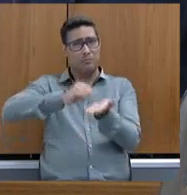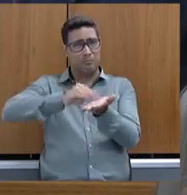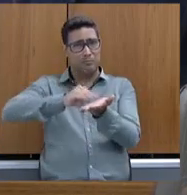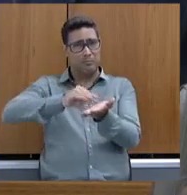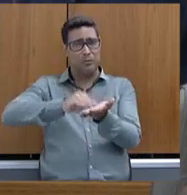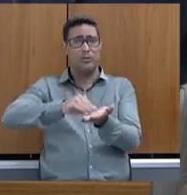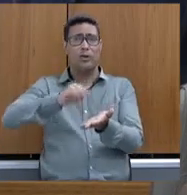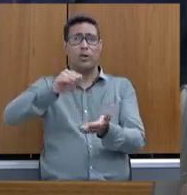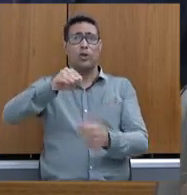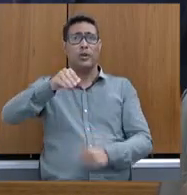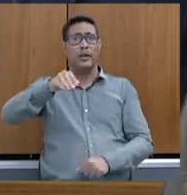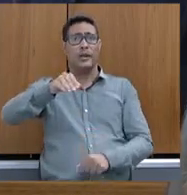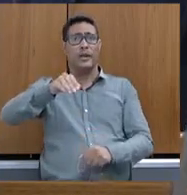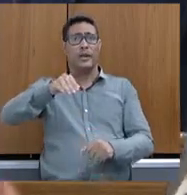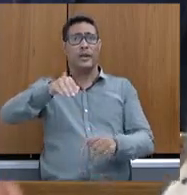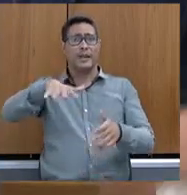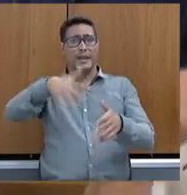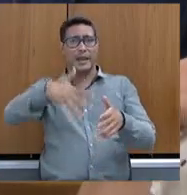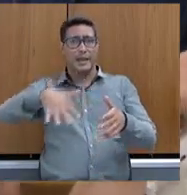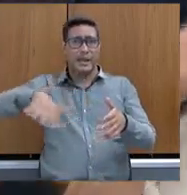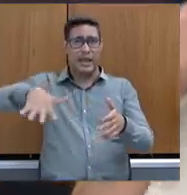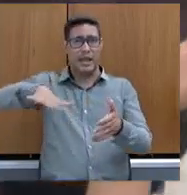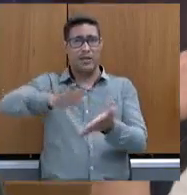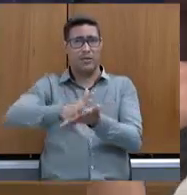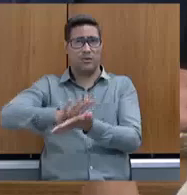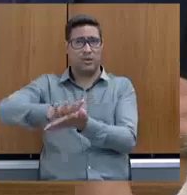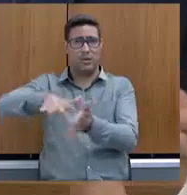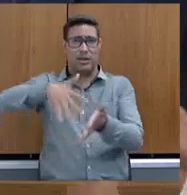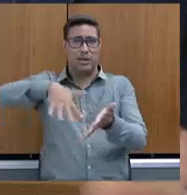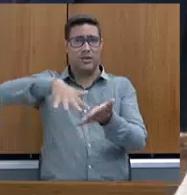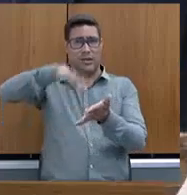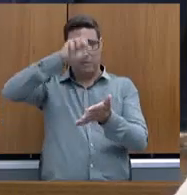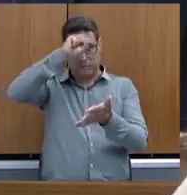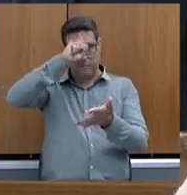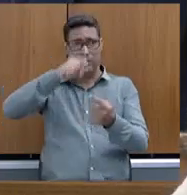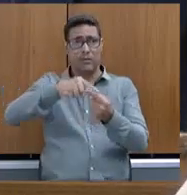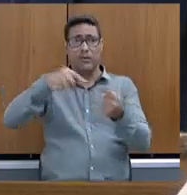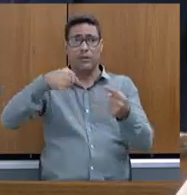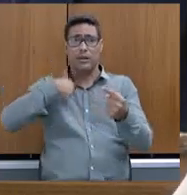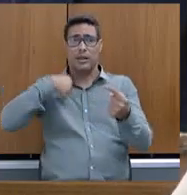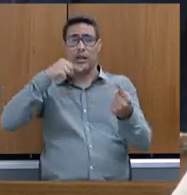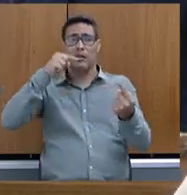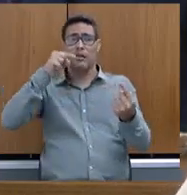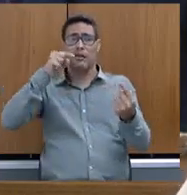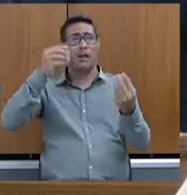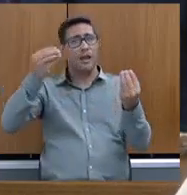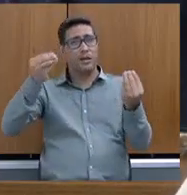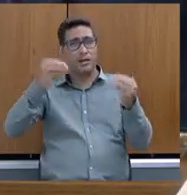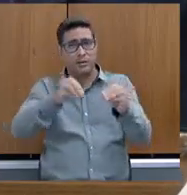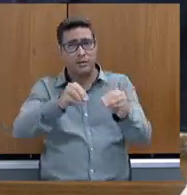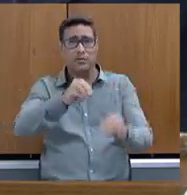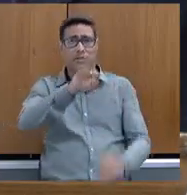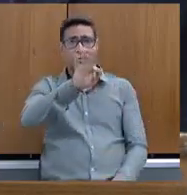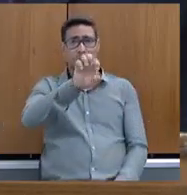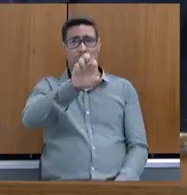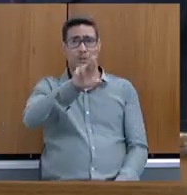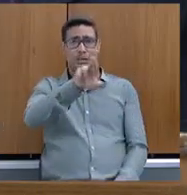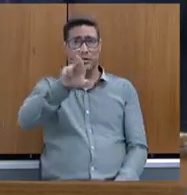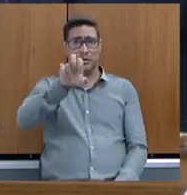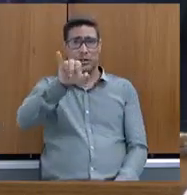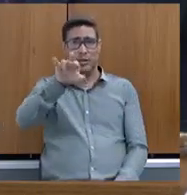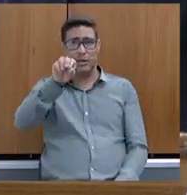o iefa tá com essa missão de pontuar os municípios para que eles registrem os terreiros